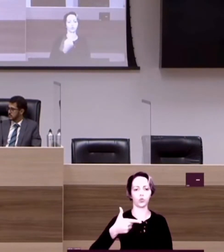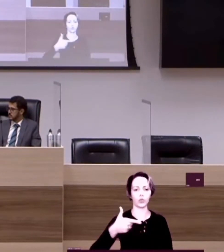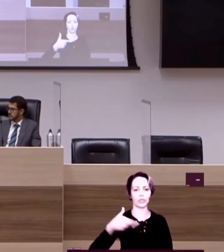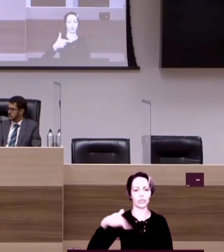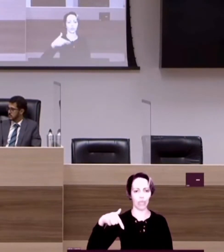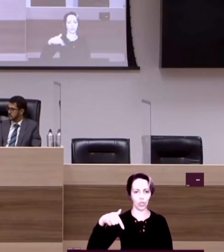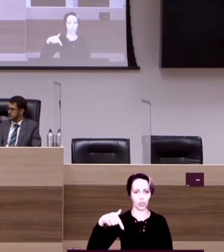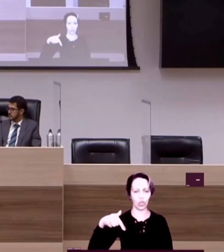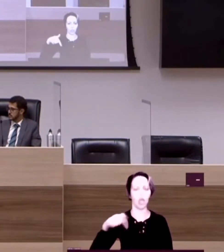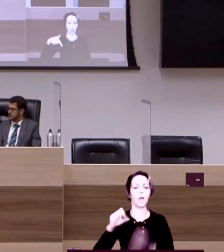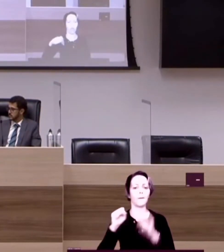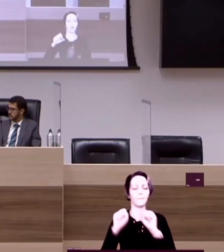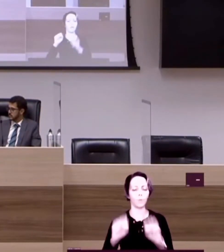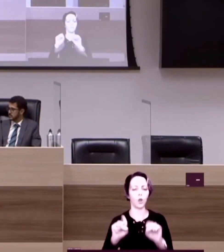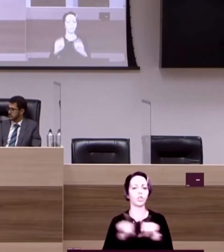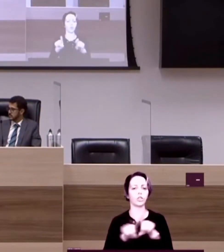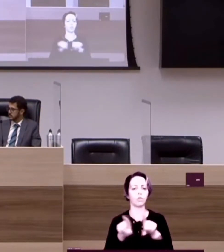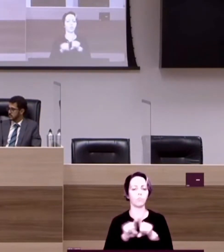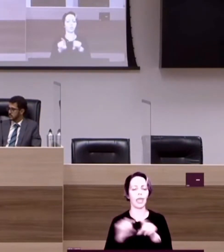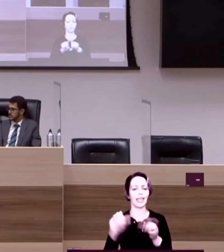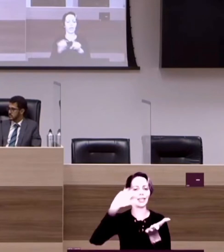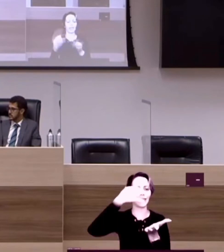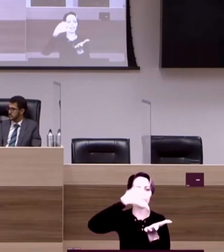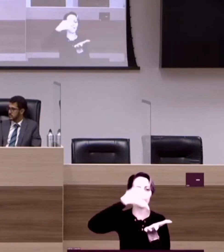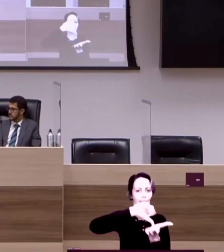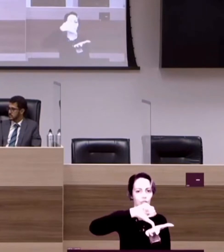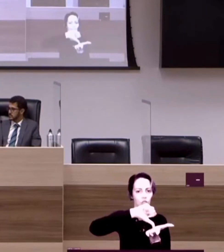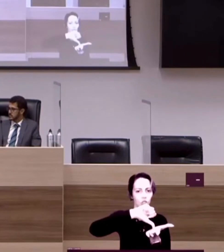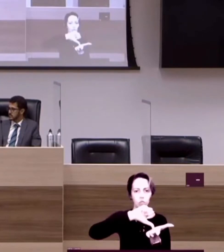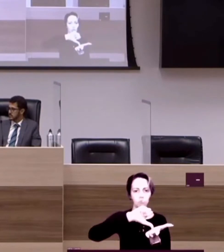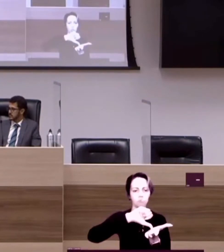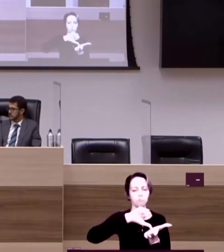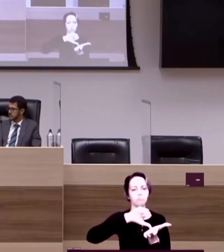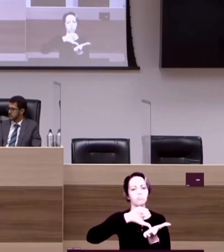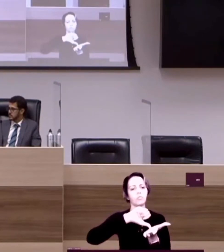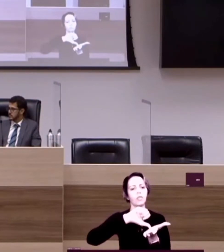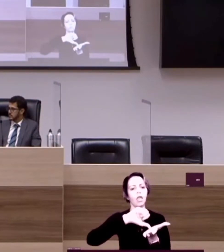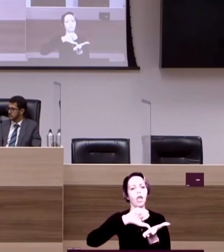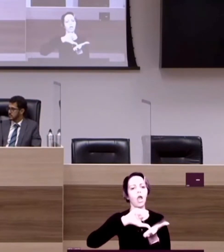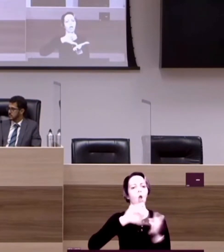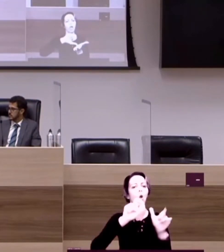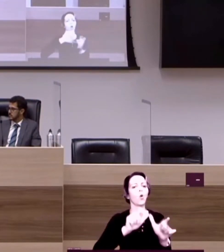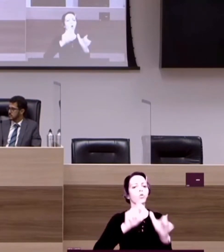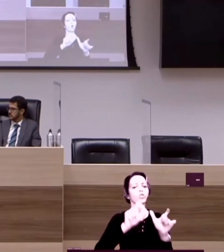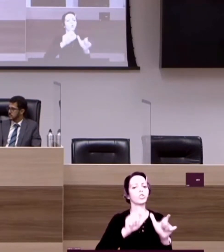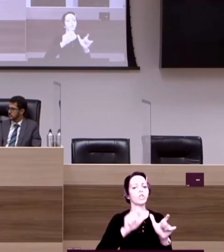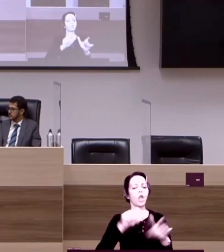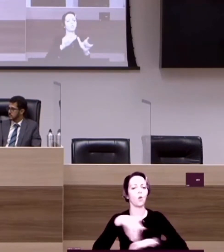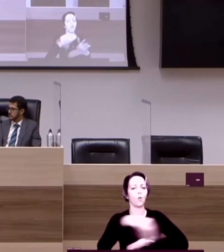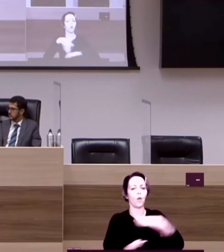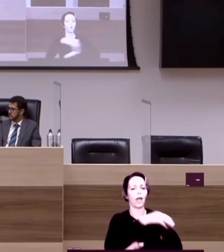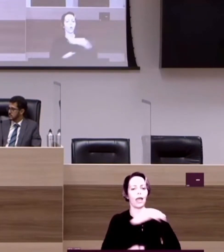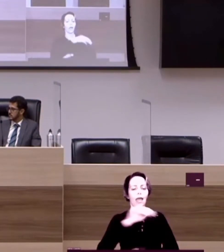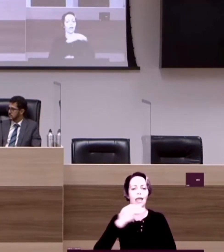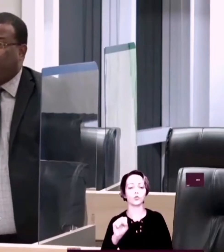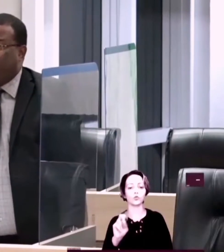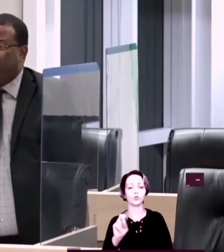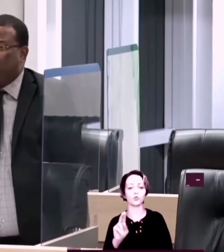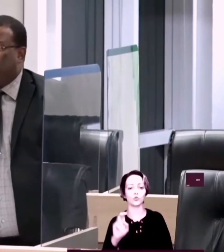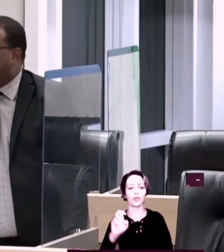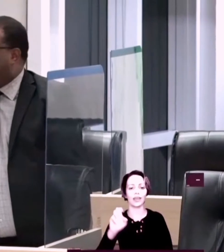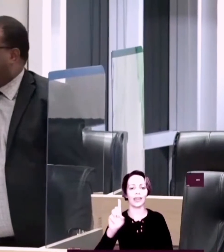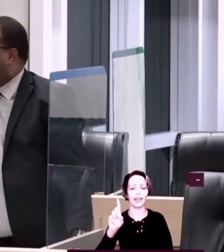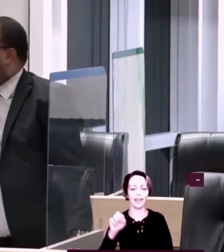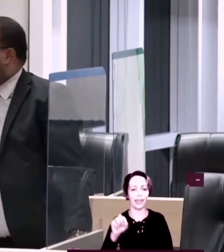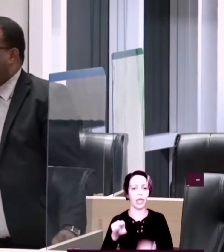Ministério Público temporariamente não é mais aqui é o lado tá lá em Ibitinga na Rua Abílio Moreira de Miranda número 45 Sétimo Andar